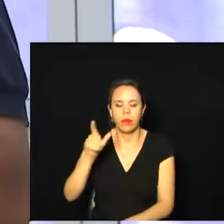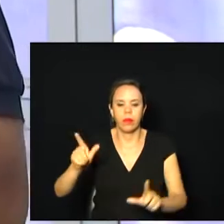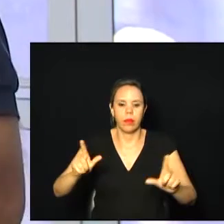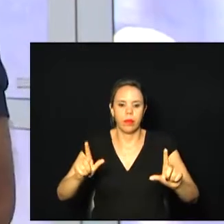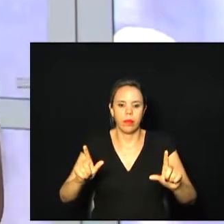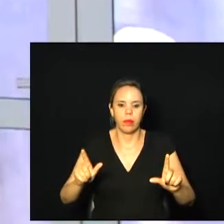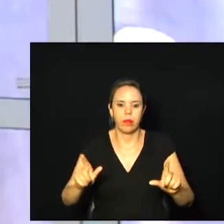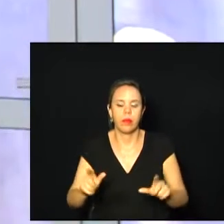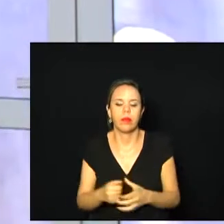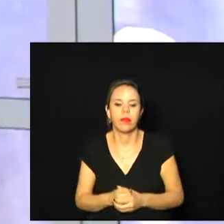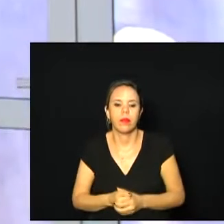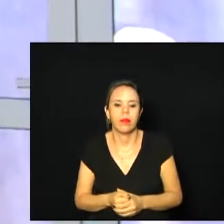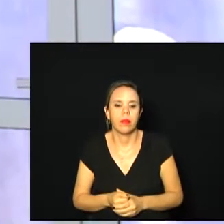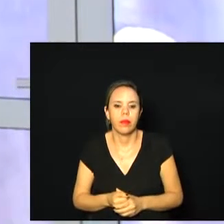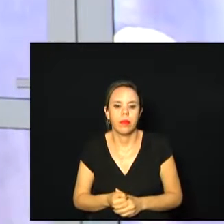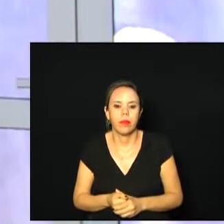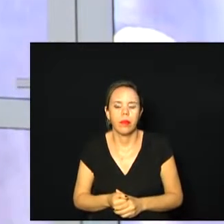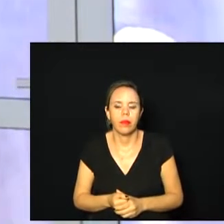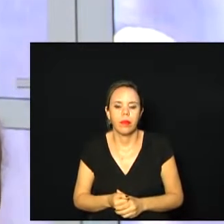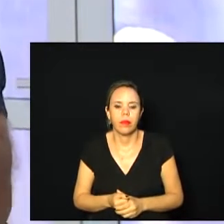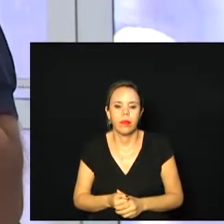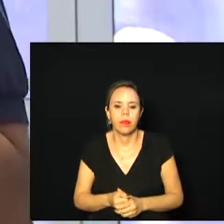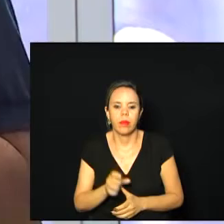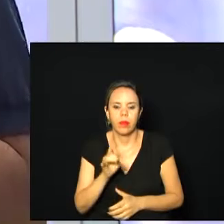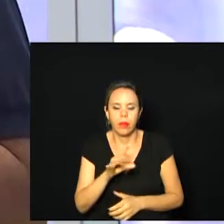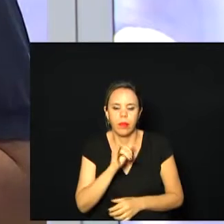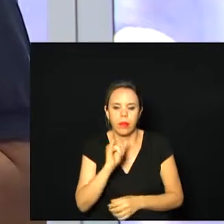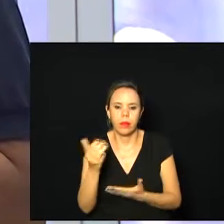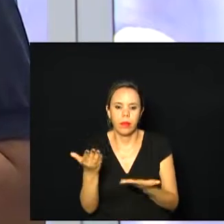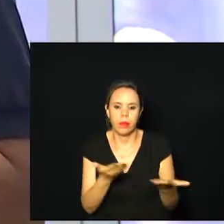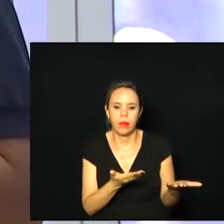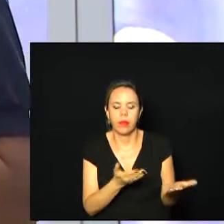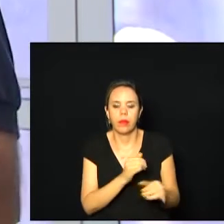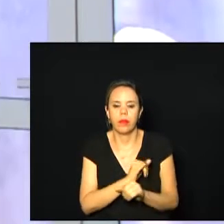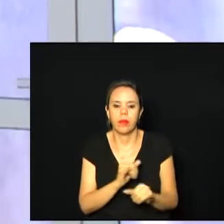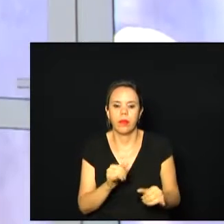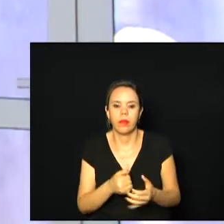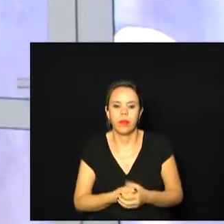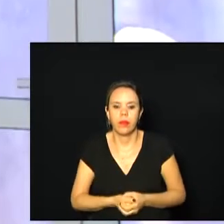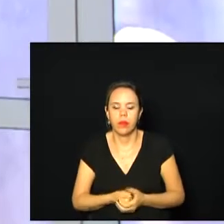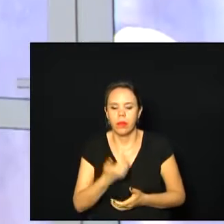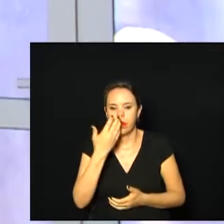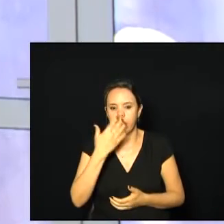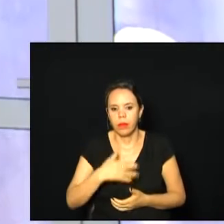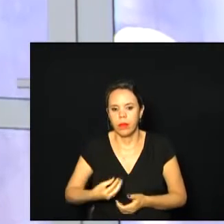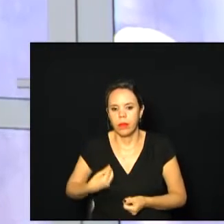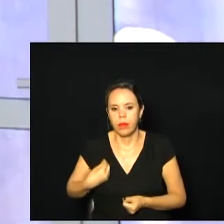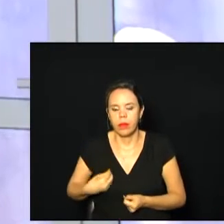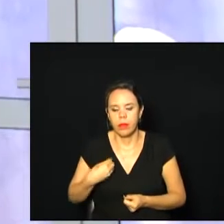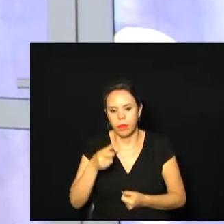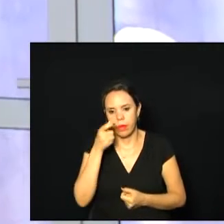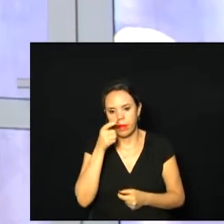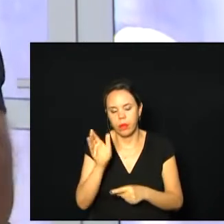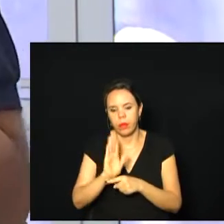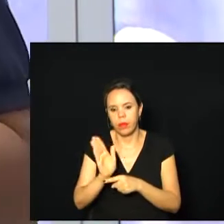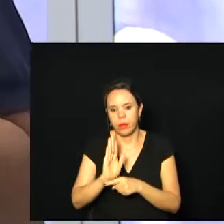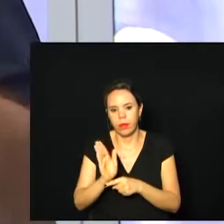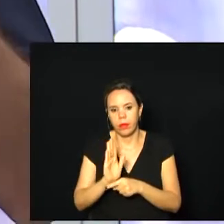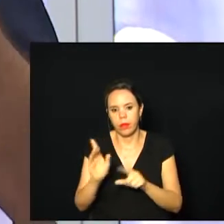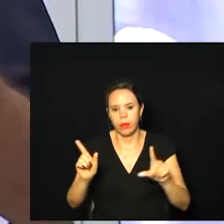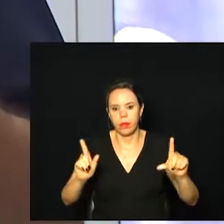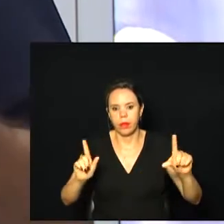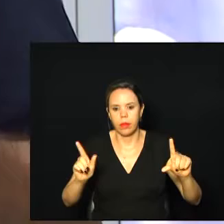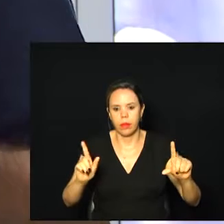está no modo passivo. Você apenas recebe informação, né? A criança que está vendo um vídeo, assistindo a